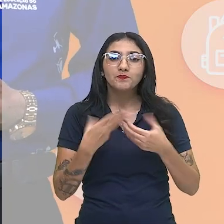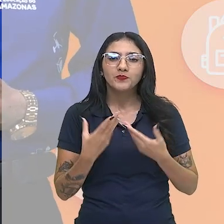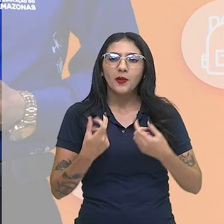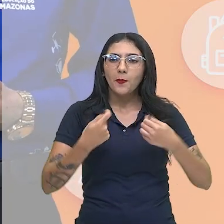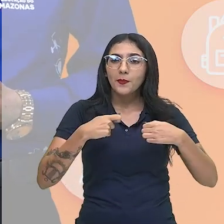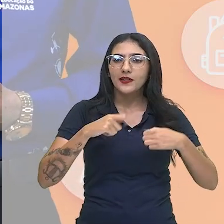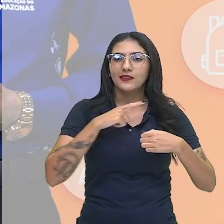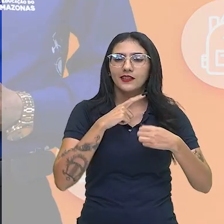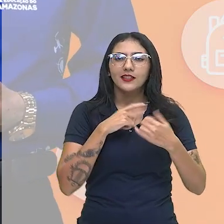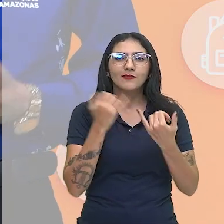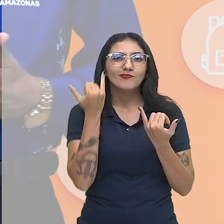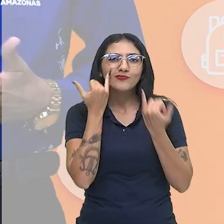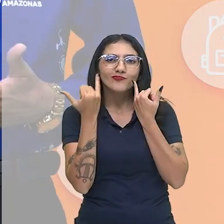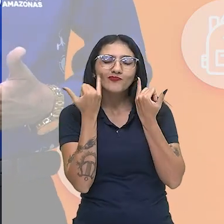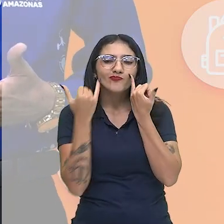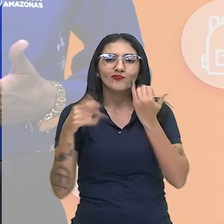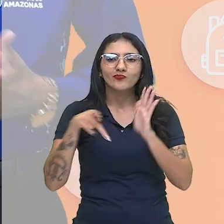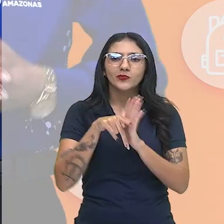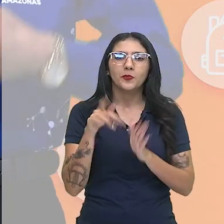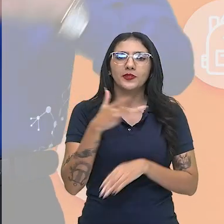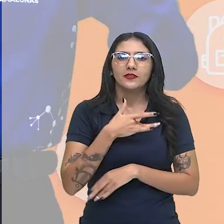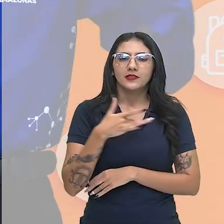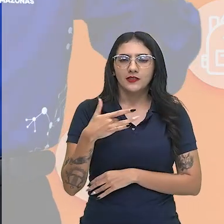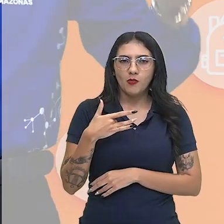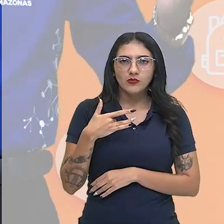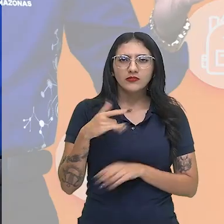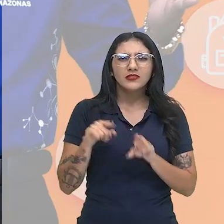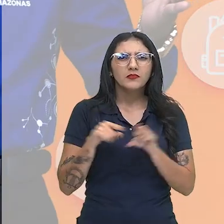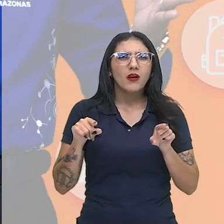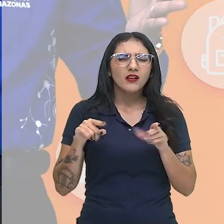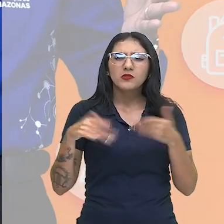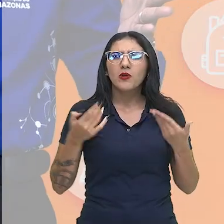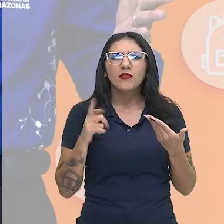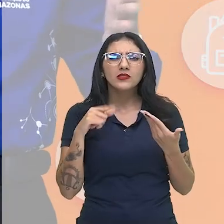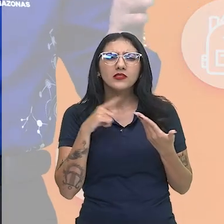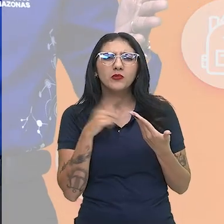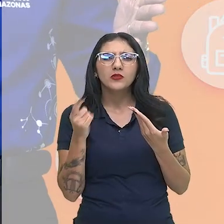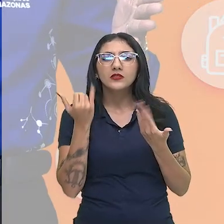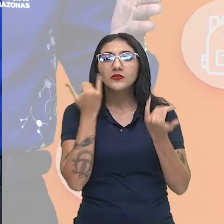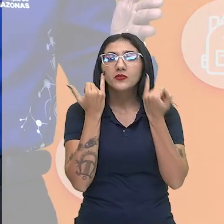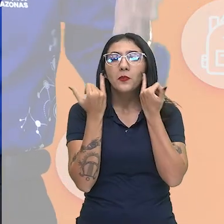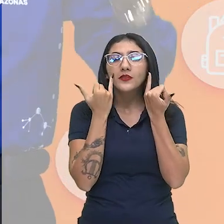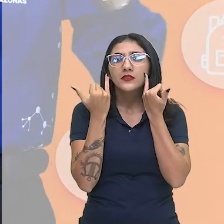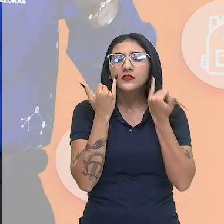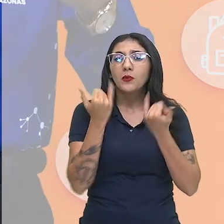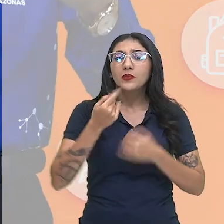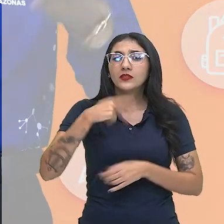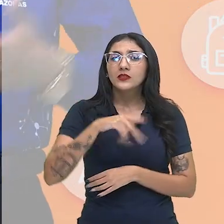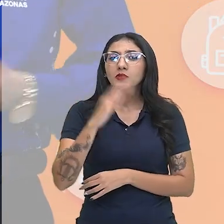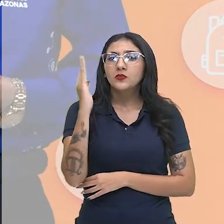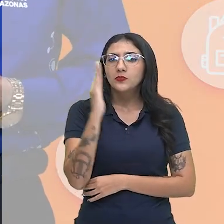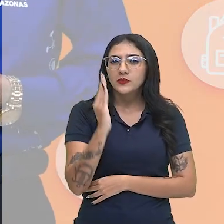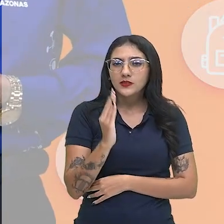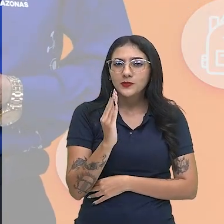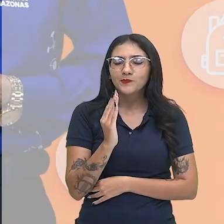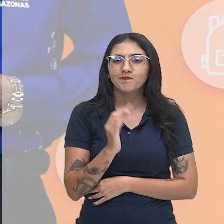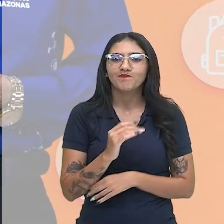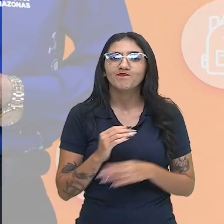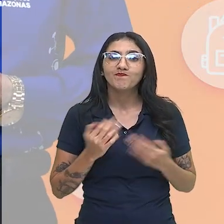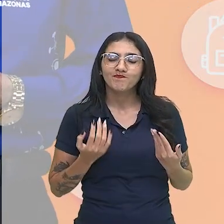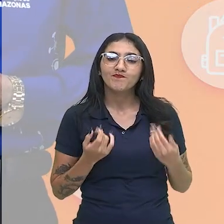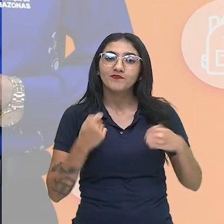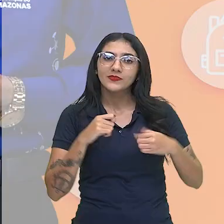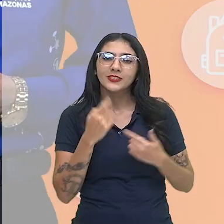indicadores da saúde. E quais são os indicadores da saúde no nosso Brasil? Bem, gente, aí a gente vai dizer